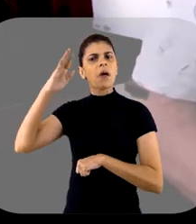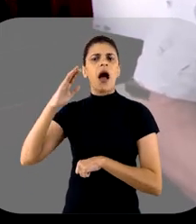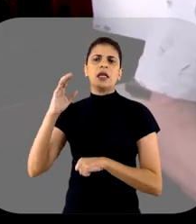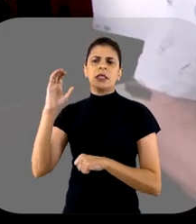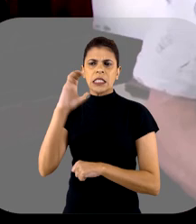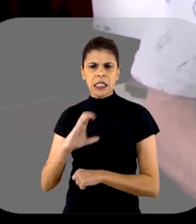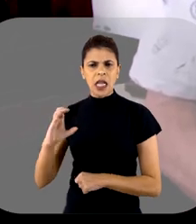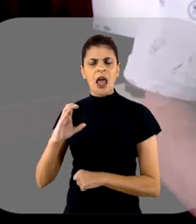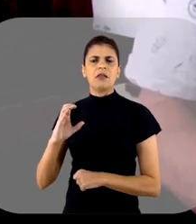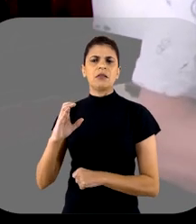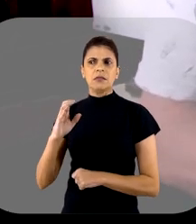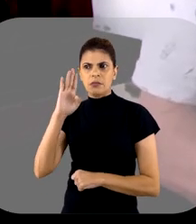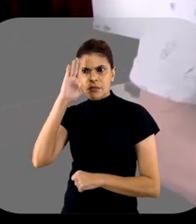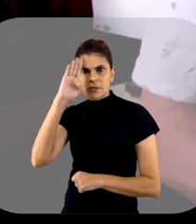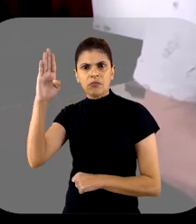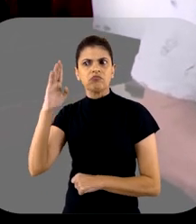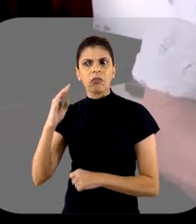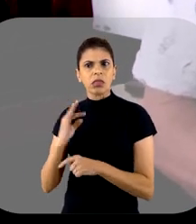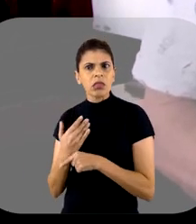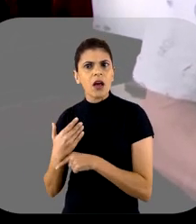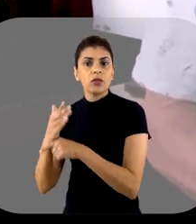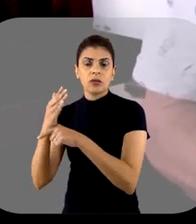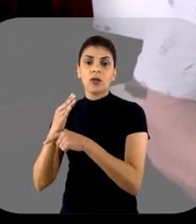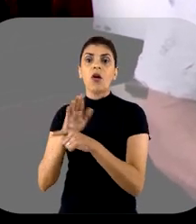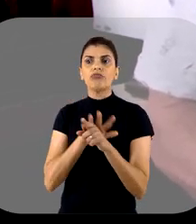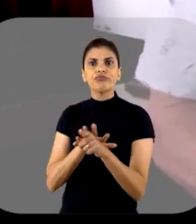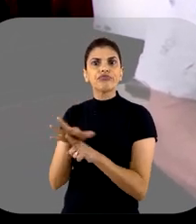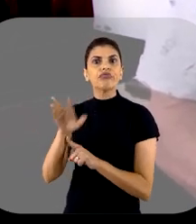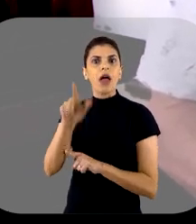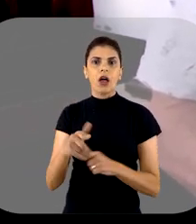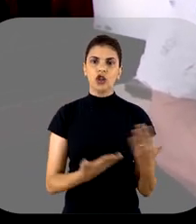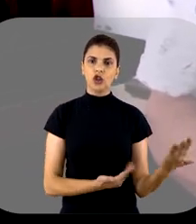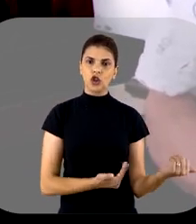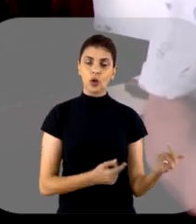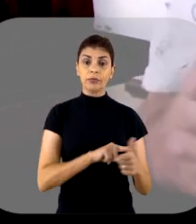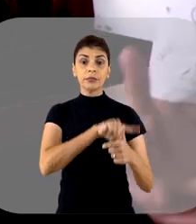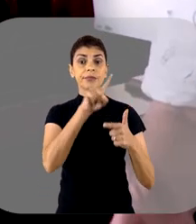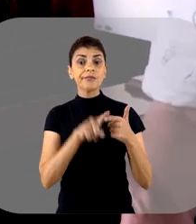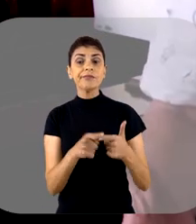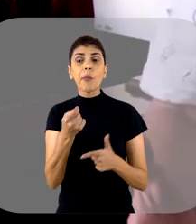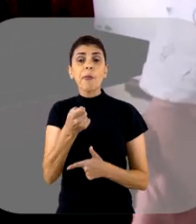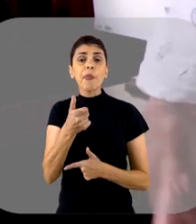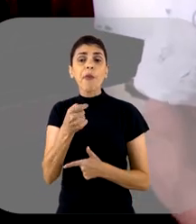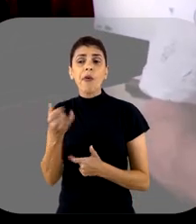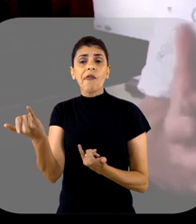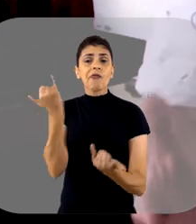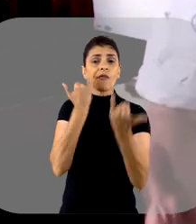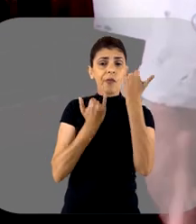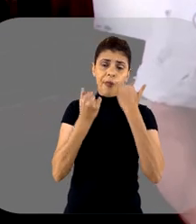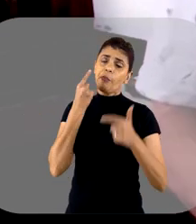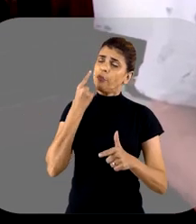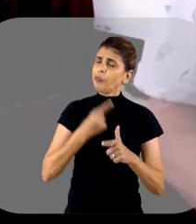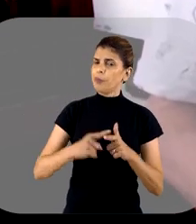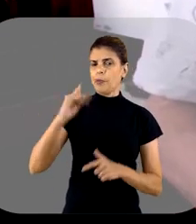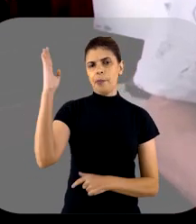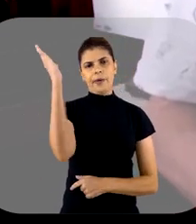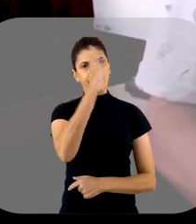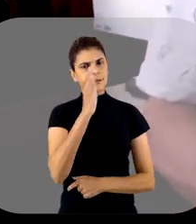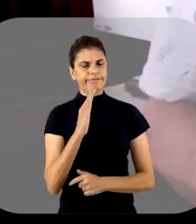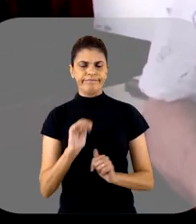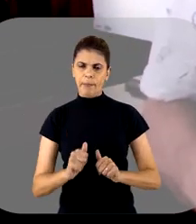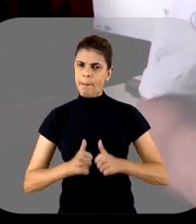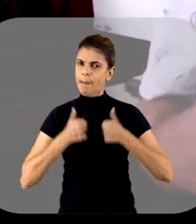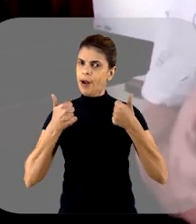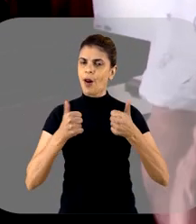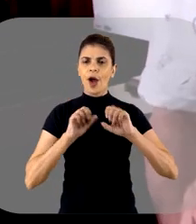é a afirmação geral, em particular os jovens. Em segundo lugar, que tem pouco acesso. Esse é um grande problema brasileiro. A gente